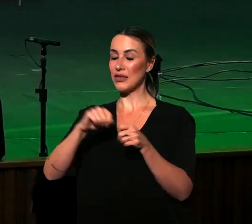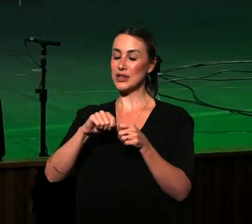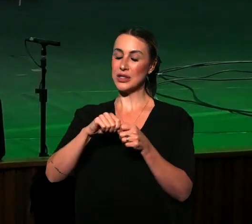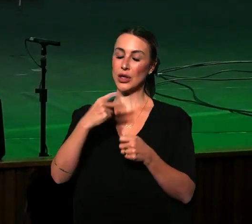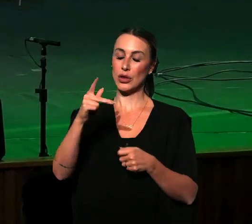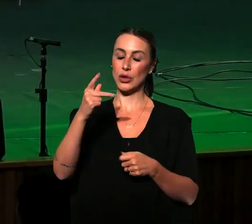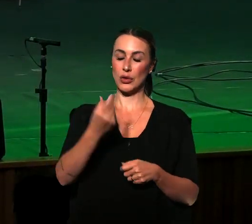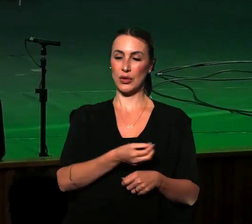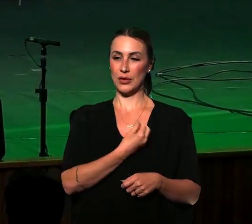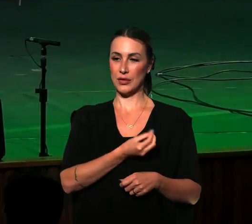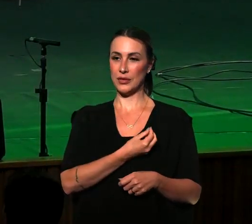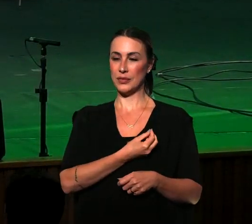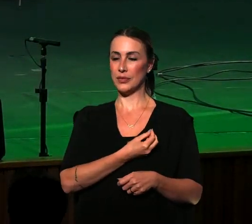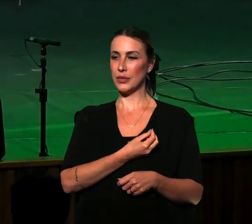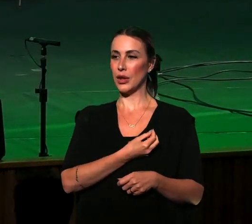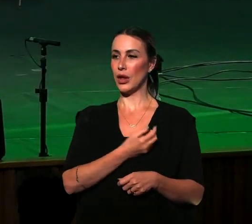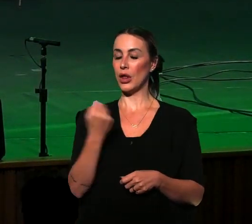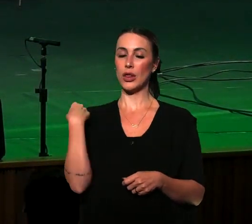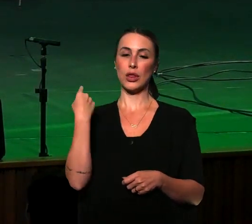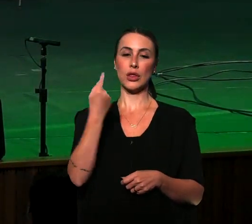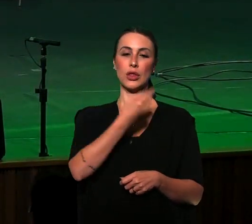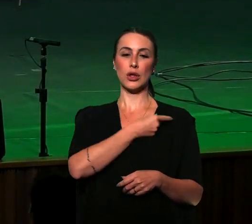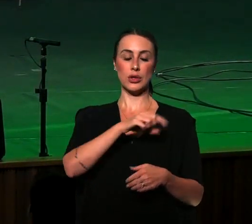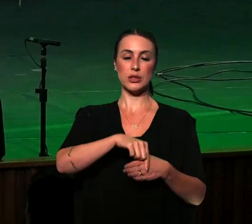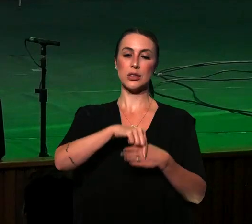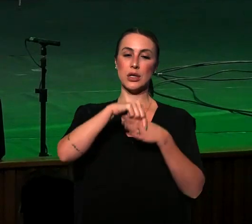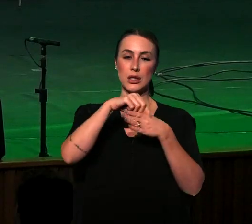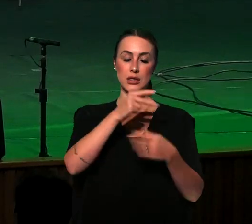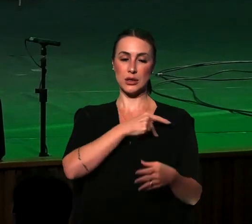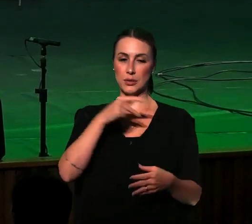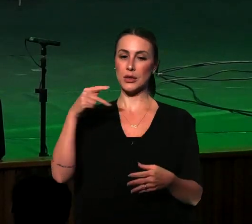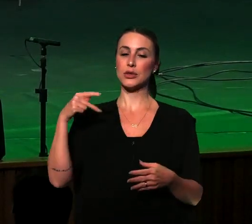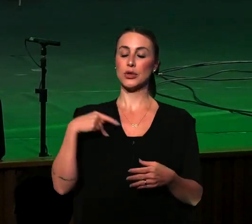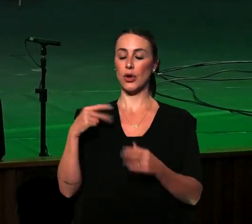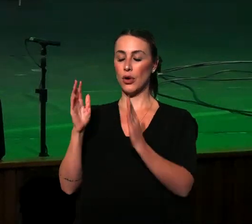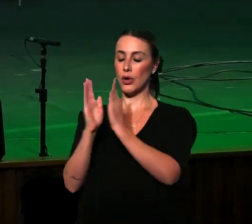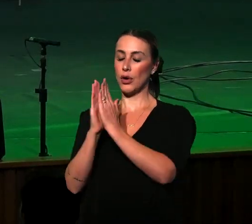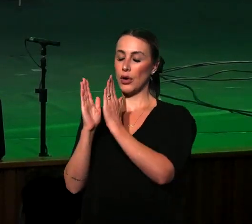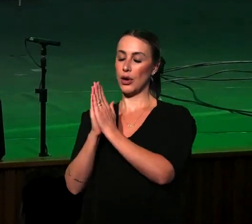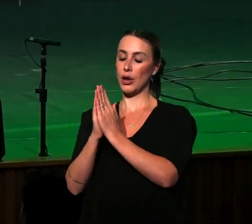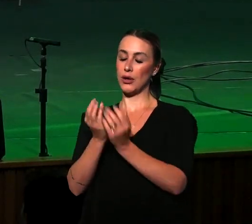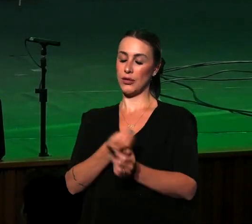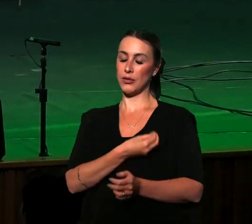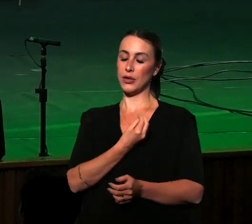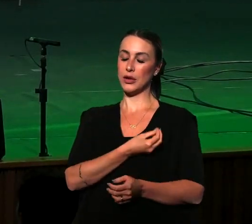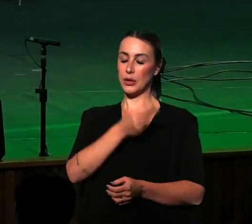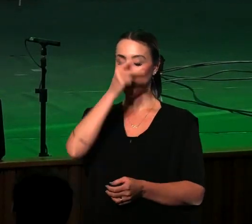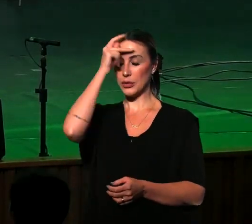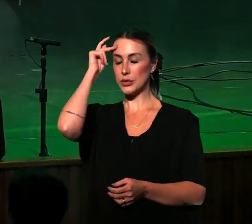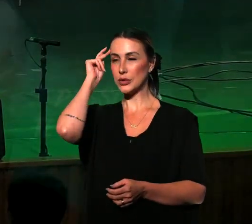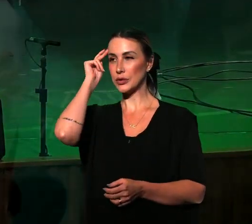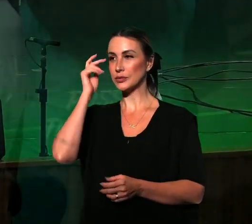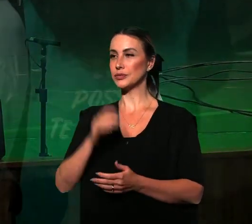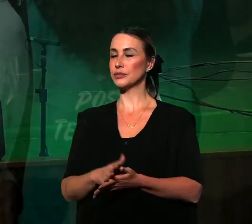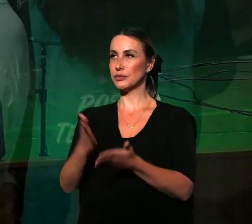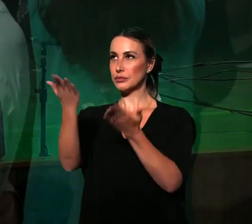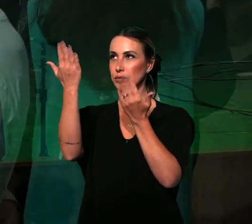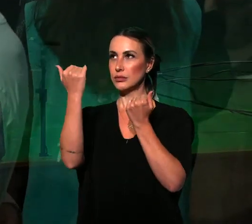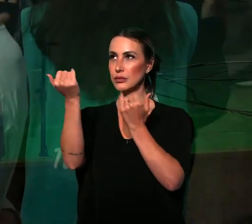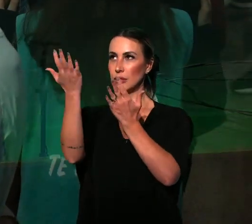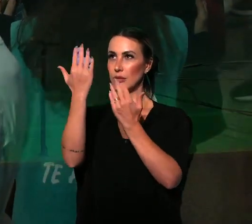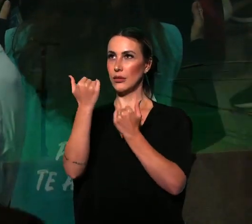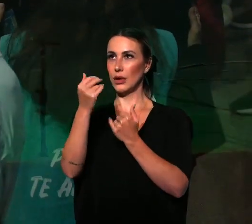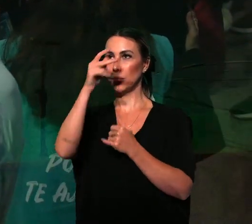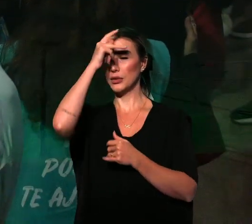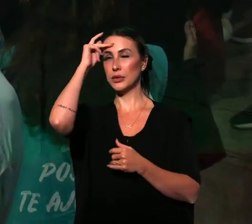por aqui, poderem chegar para ir abraçando essas pessoas, orando essa galera aqui em nome de Jesus. Tem mais gente lá de cima? Isso, pode vir. Pode